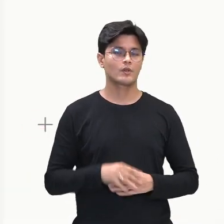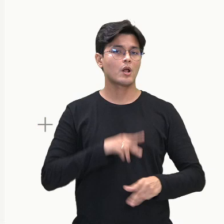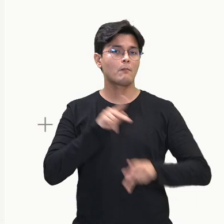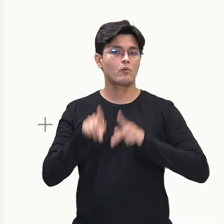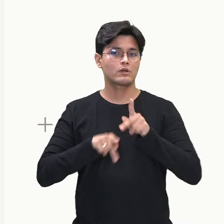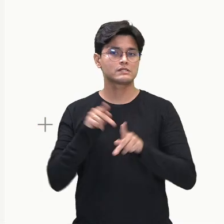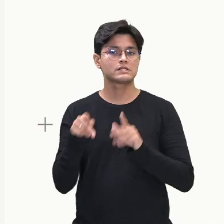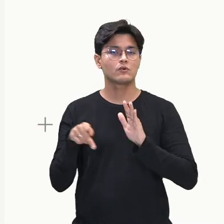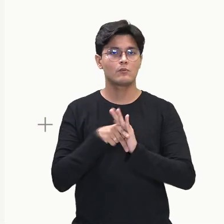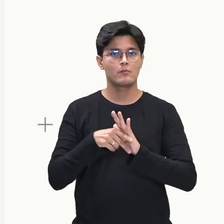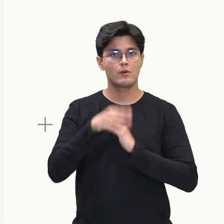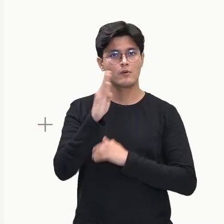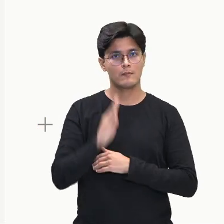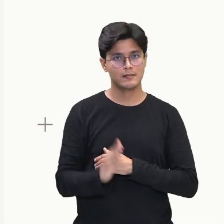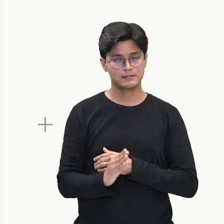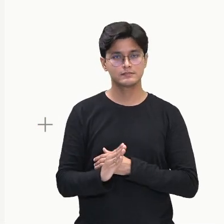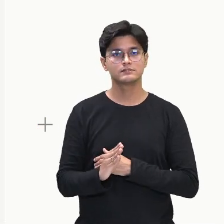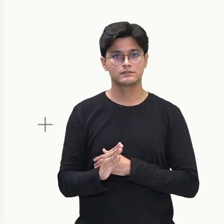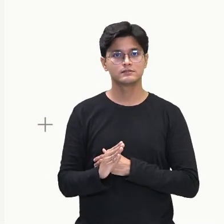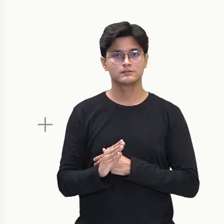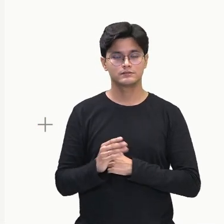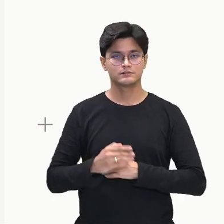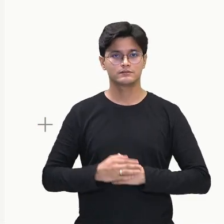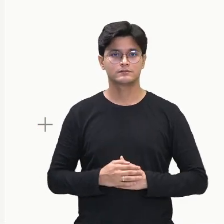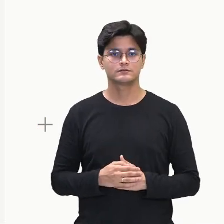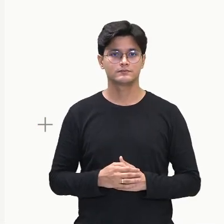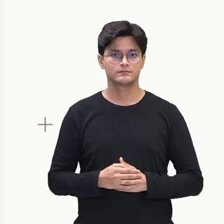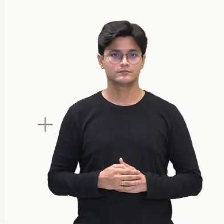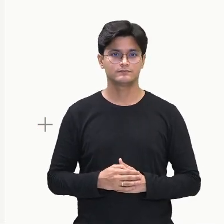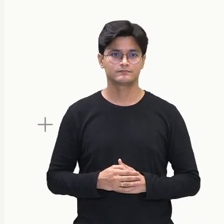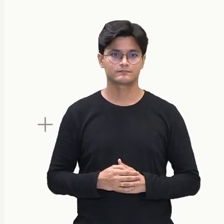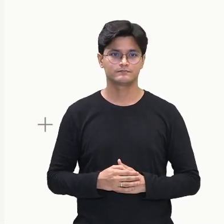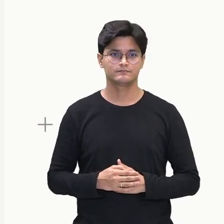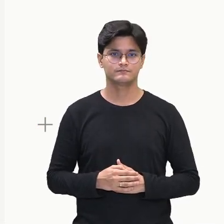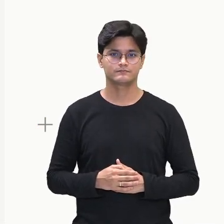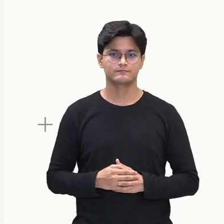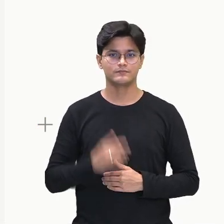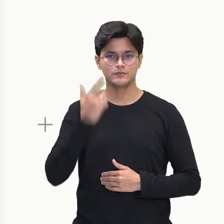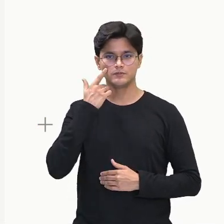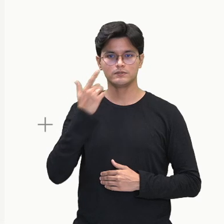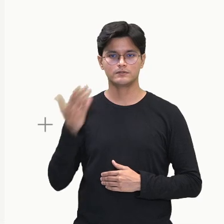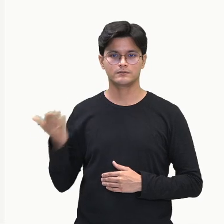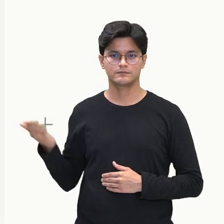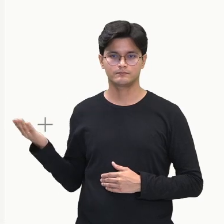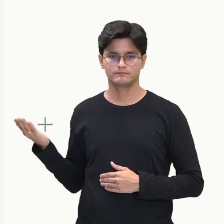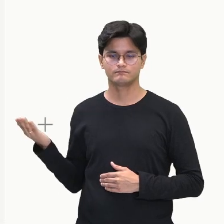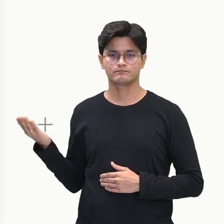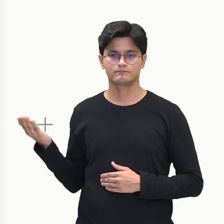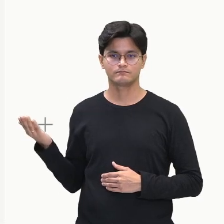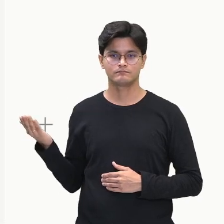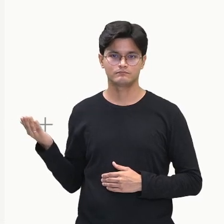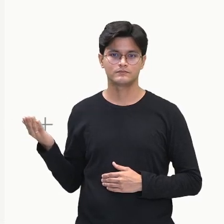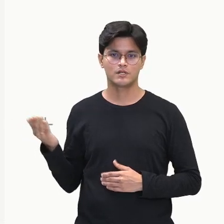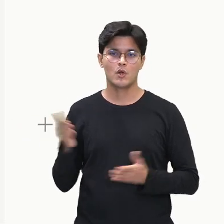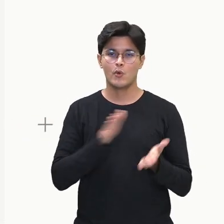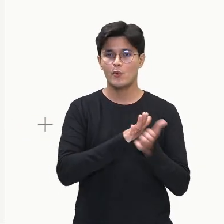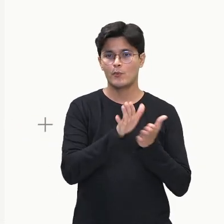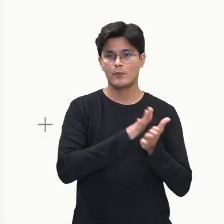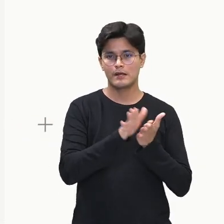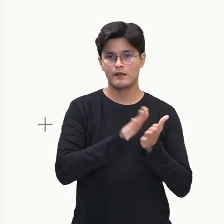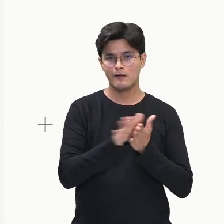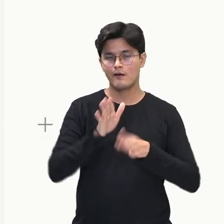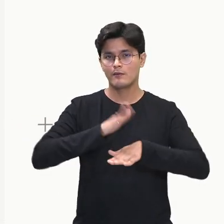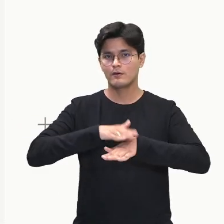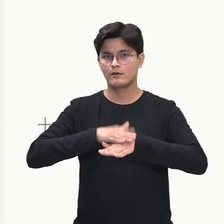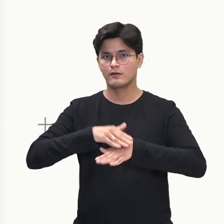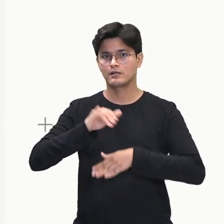Brasil, segundo as divisões do mercado de trabalho, isso aqui é de um relatório que foi publicado pelo IBGE ainda